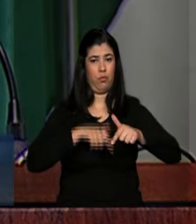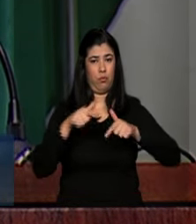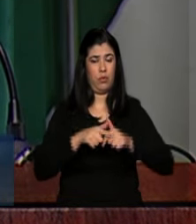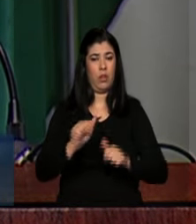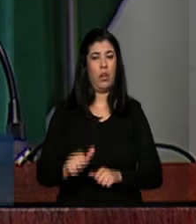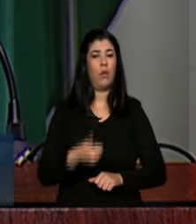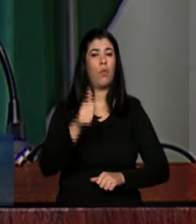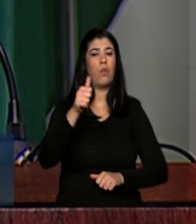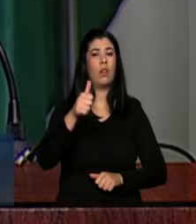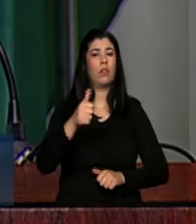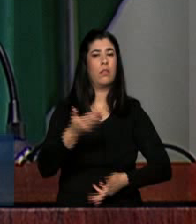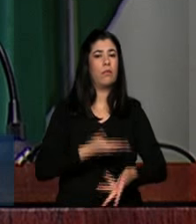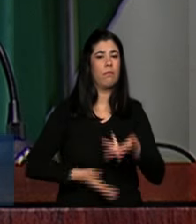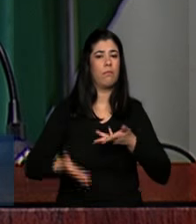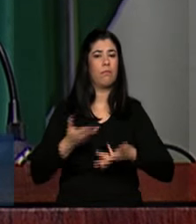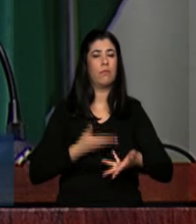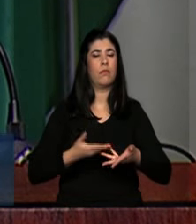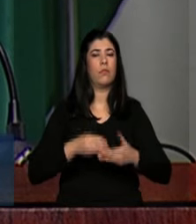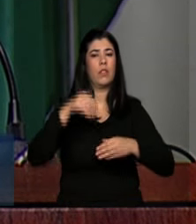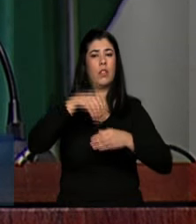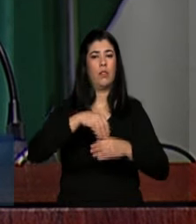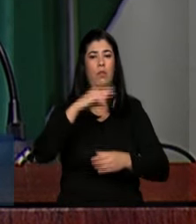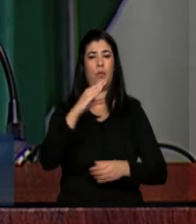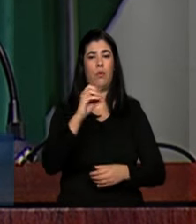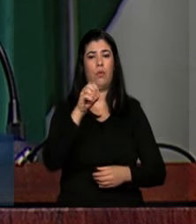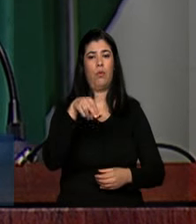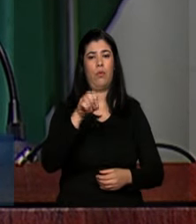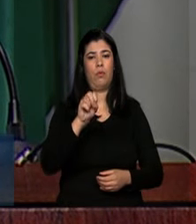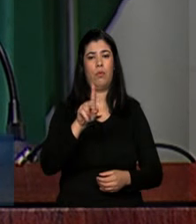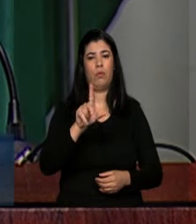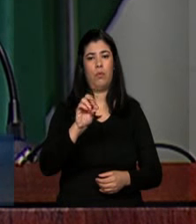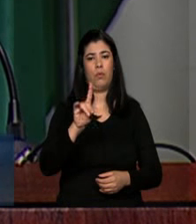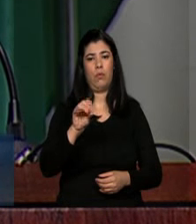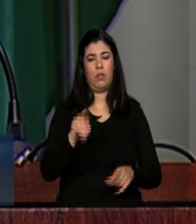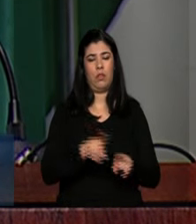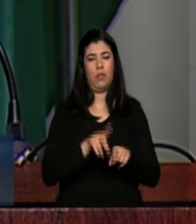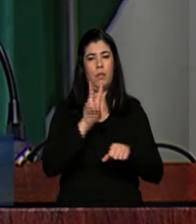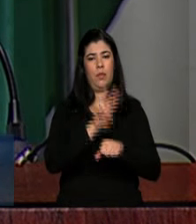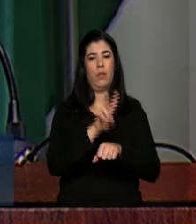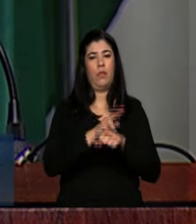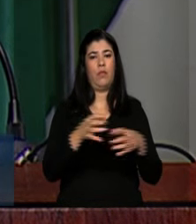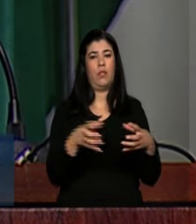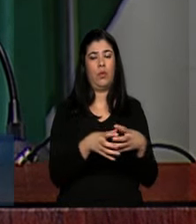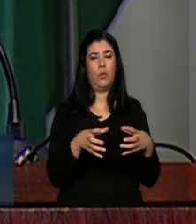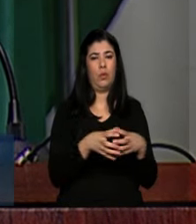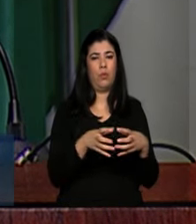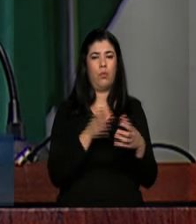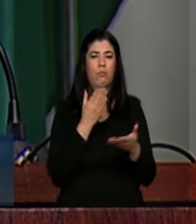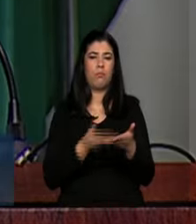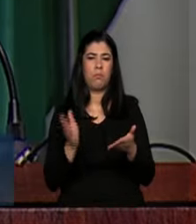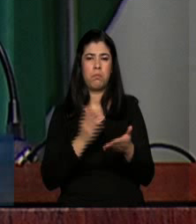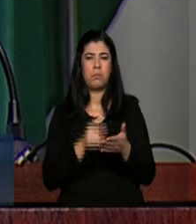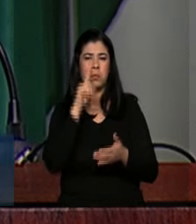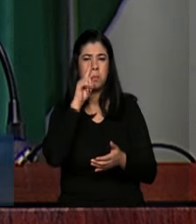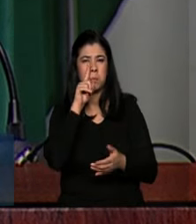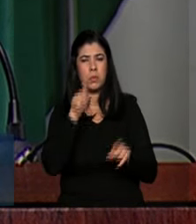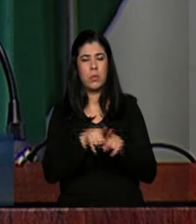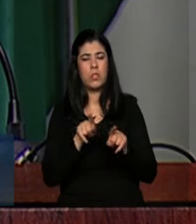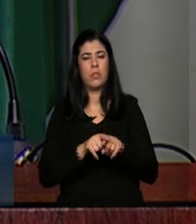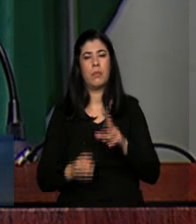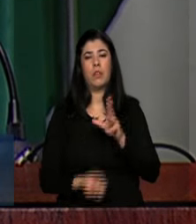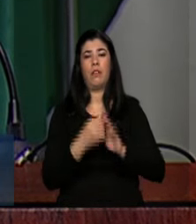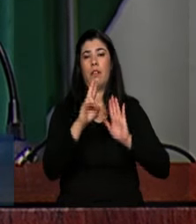a qualidade dos nossos serviços consulares, com foco na defesa dos grupos mais vulneráveis e na elaboração de